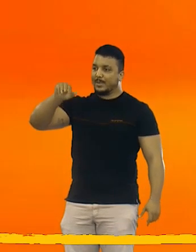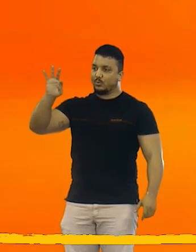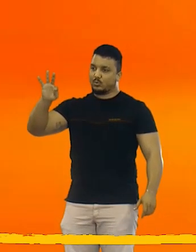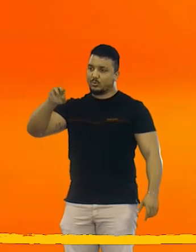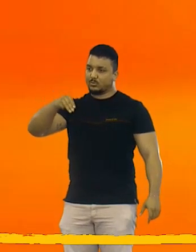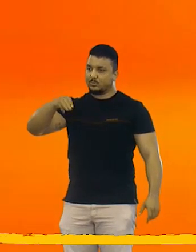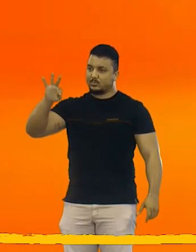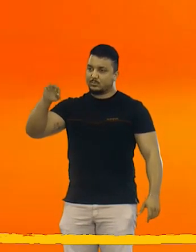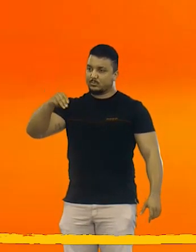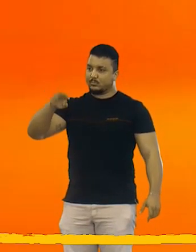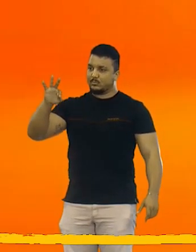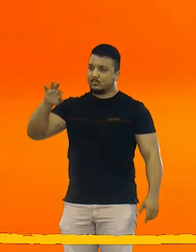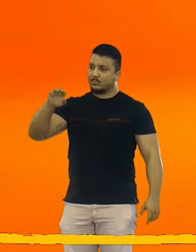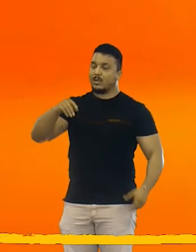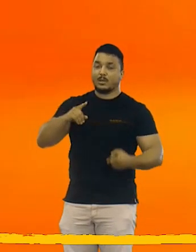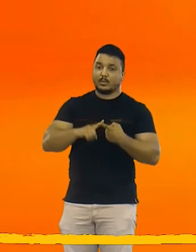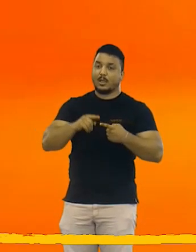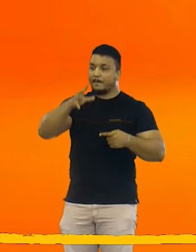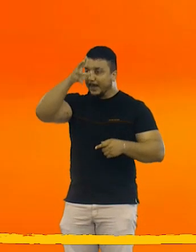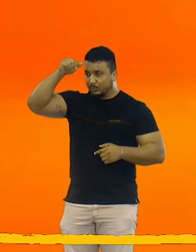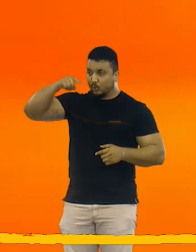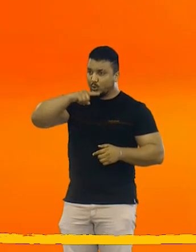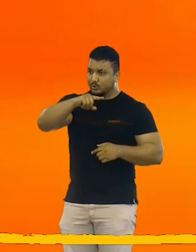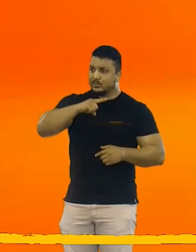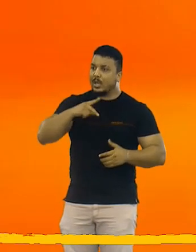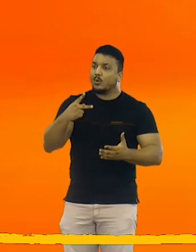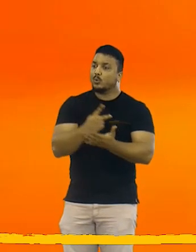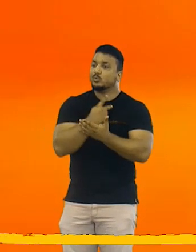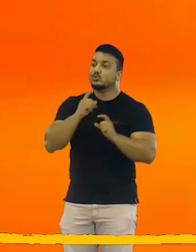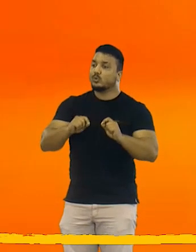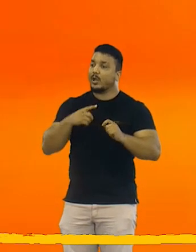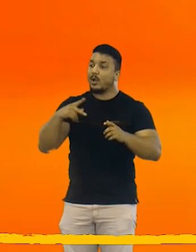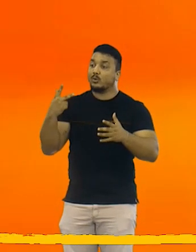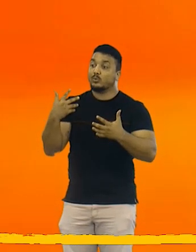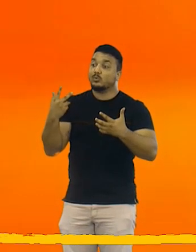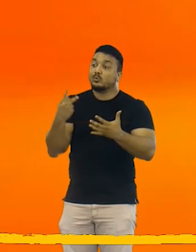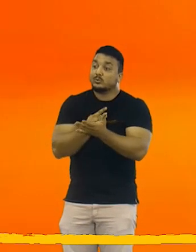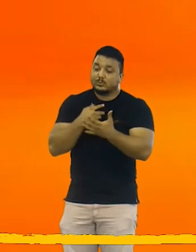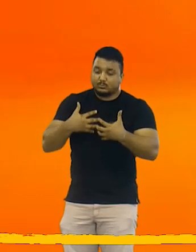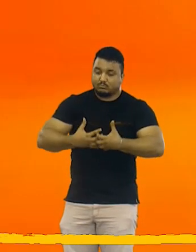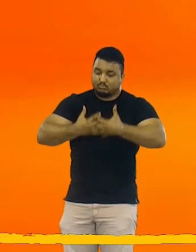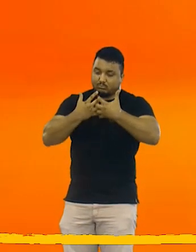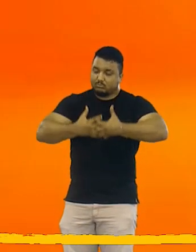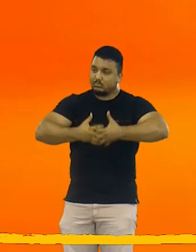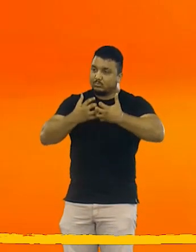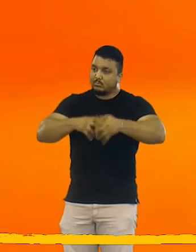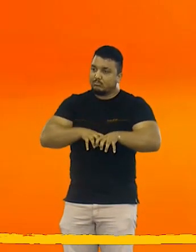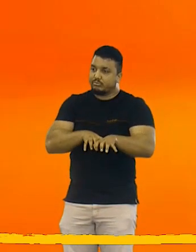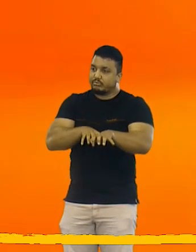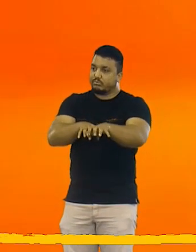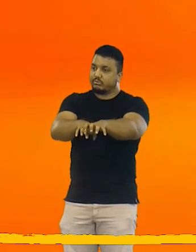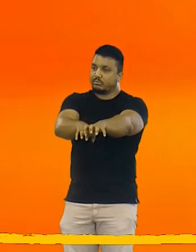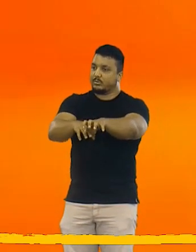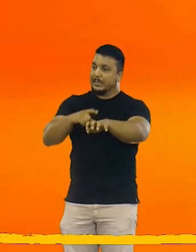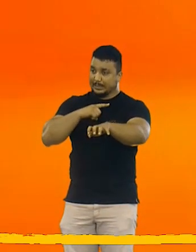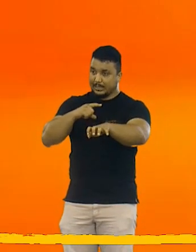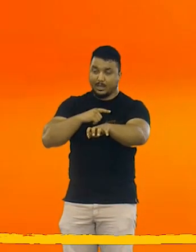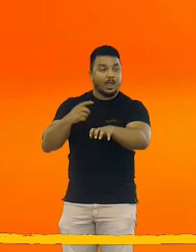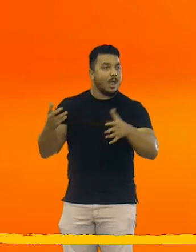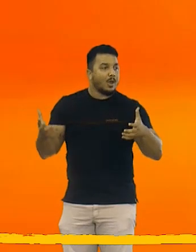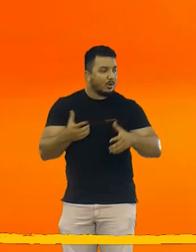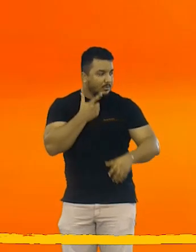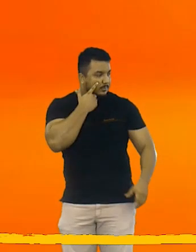Maria. O que está acontecendo no campo dele? Possivelmente a mecanização está expulsando pessoas. Tudo bem? E agora